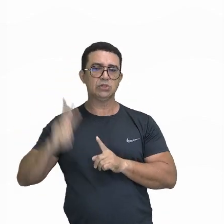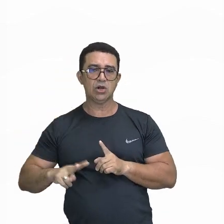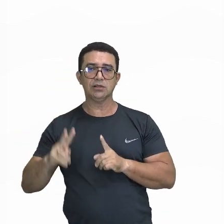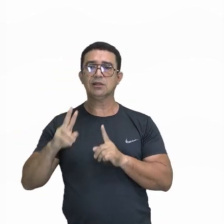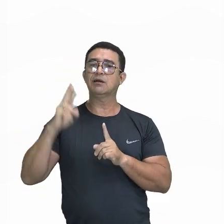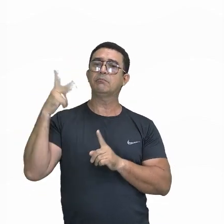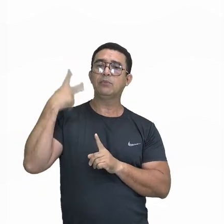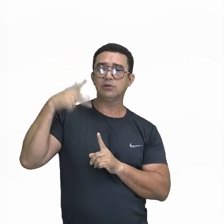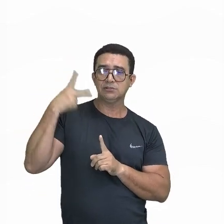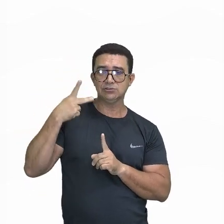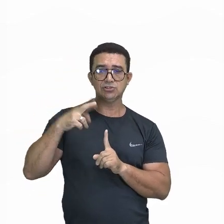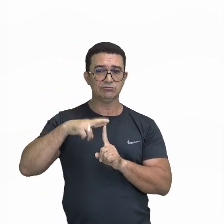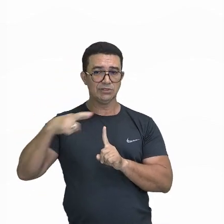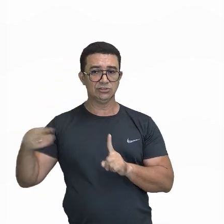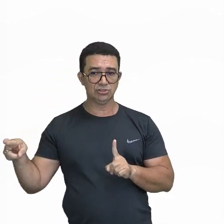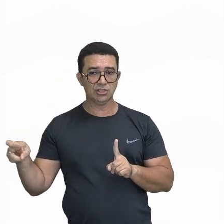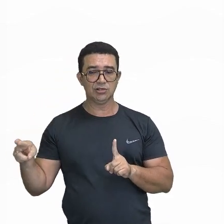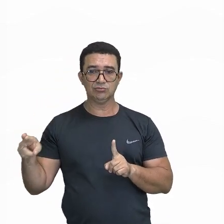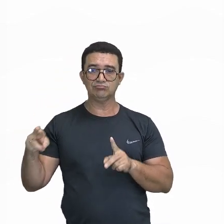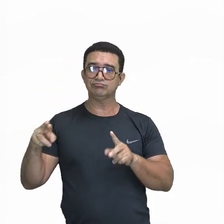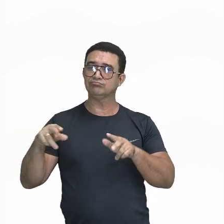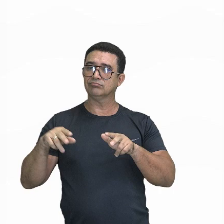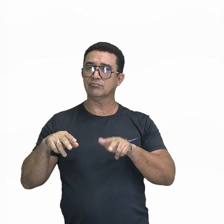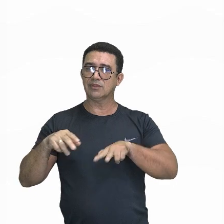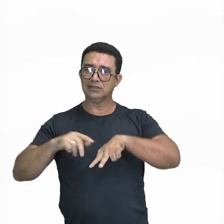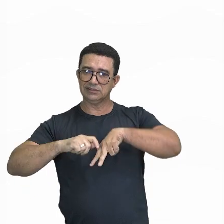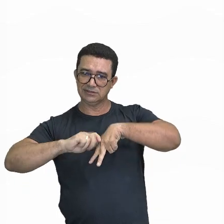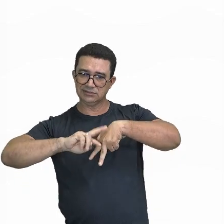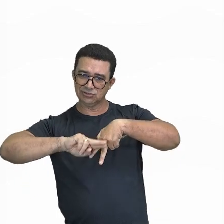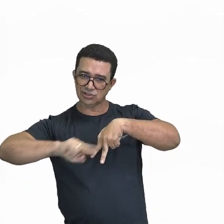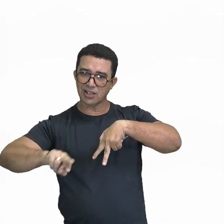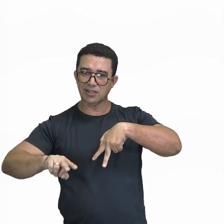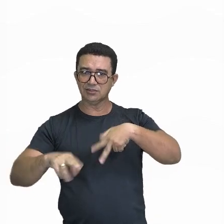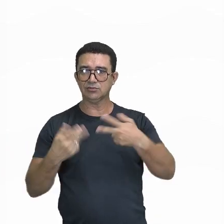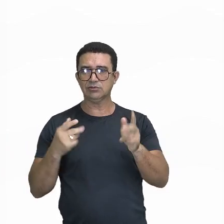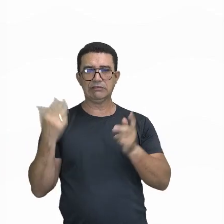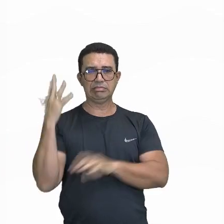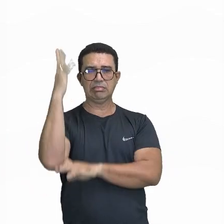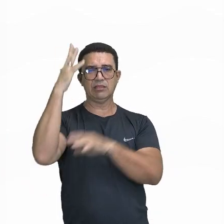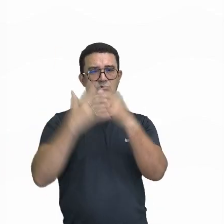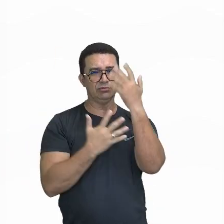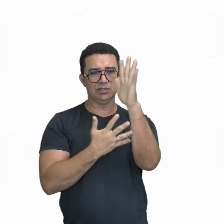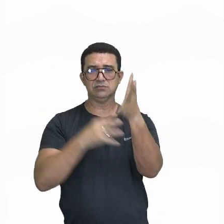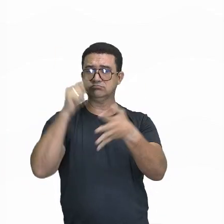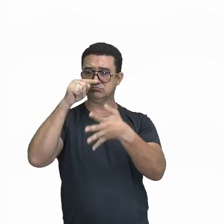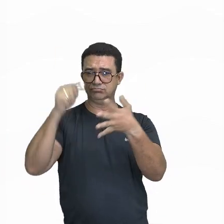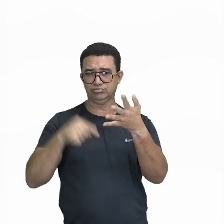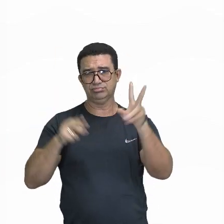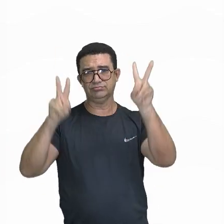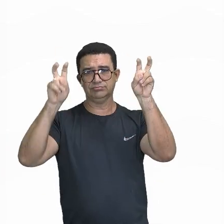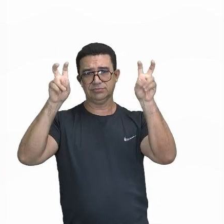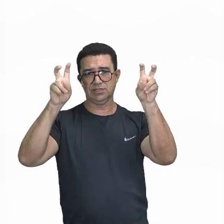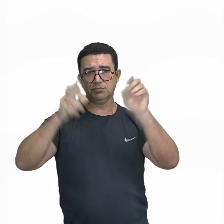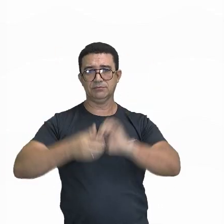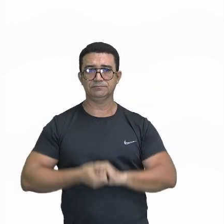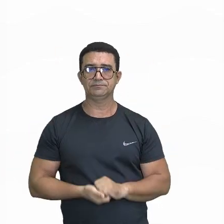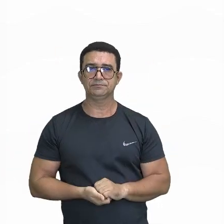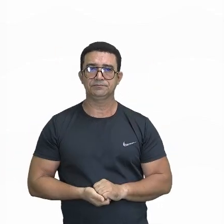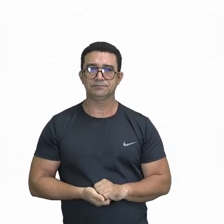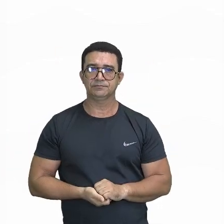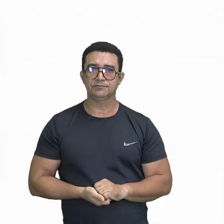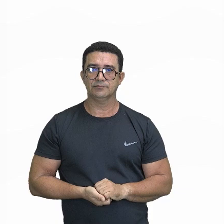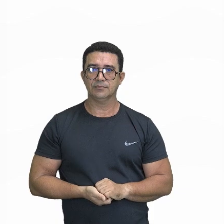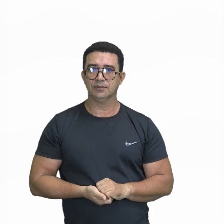religião, gênero, tempo, espaço e natureza, entre outros temas. Anish Kapoor, vamos ver uma